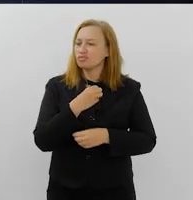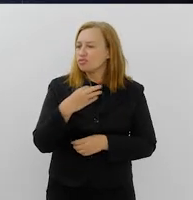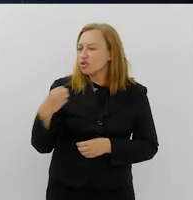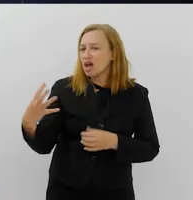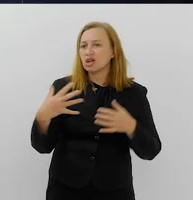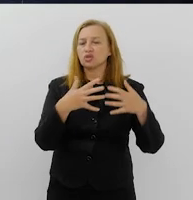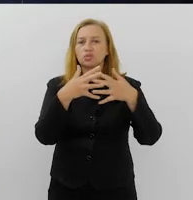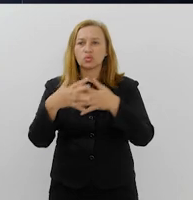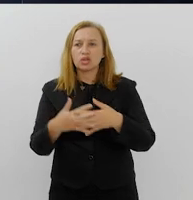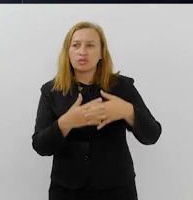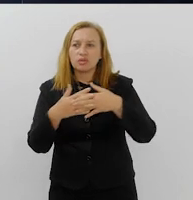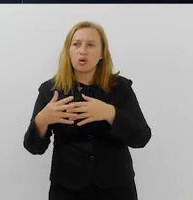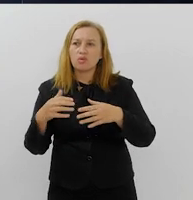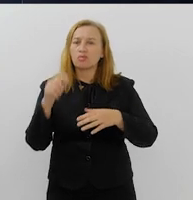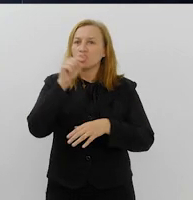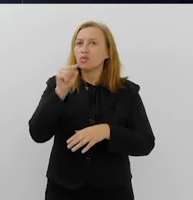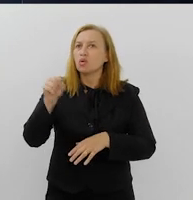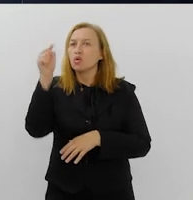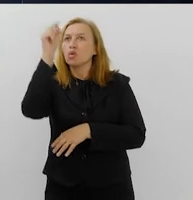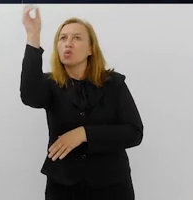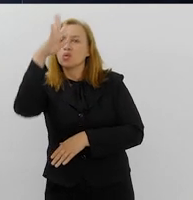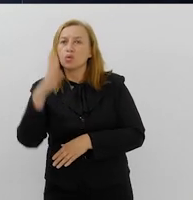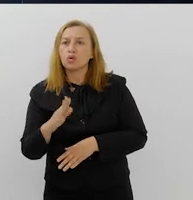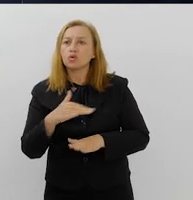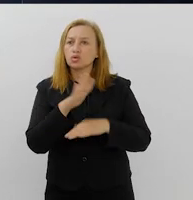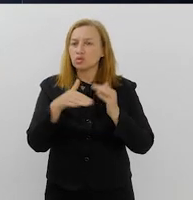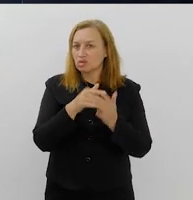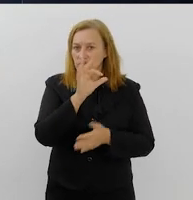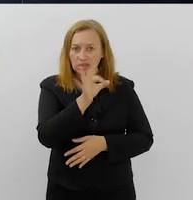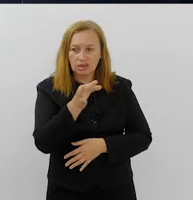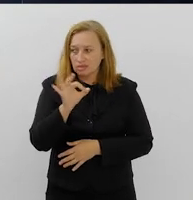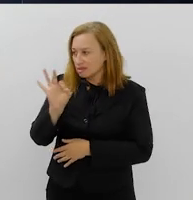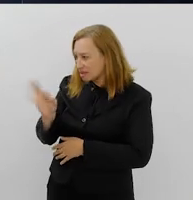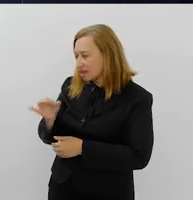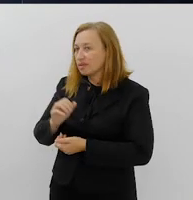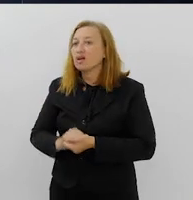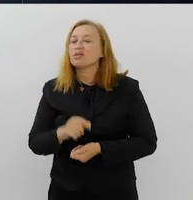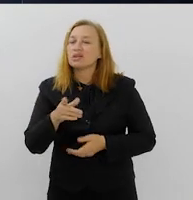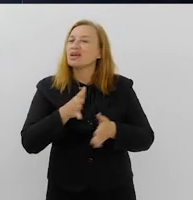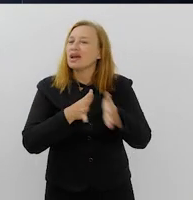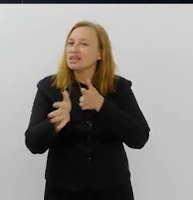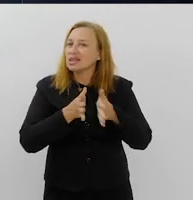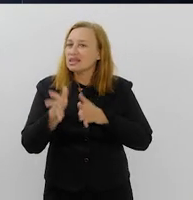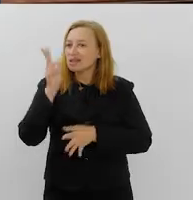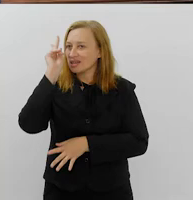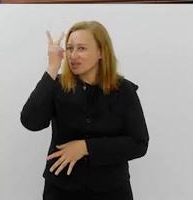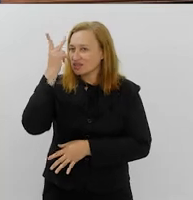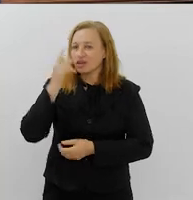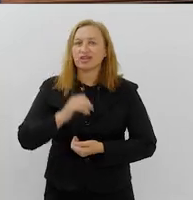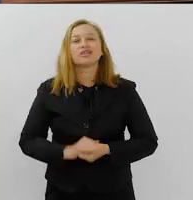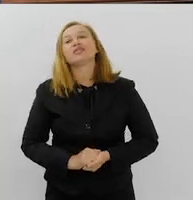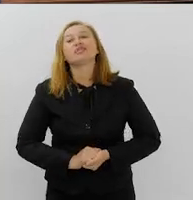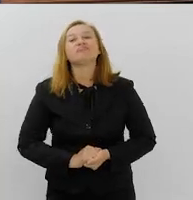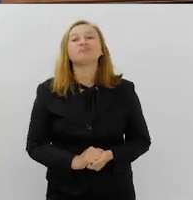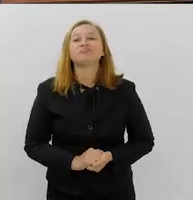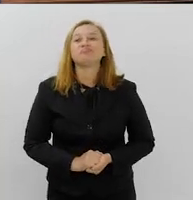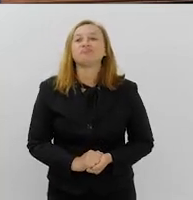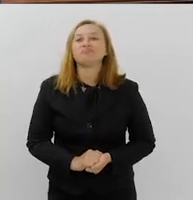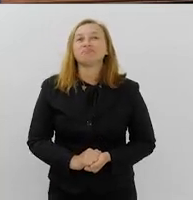pessoas viajam pelo mundo, pelo Brasil inteiro. Estou correta? Verdade. Você tem acesso a essas histórias?